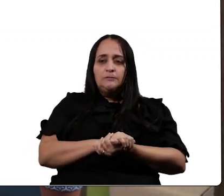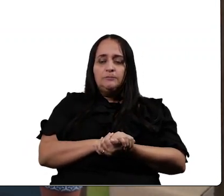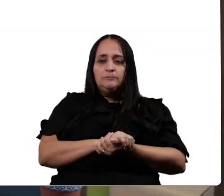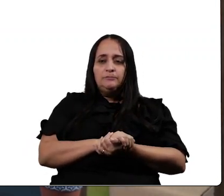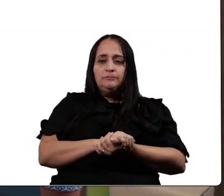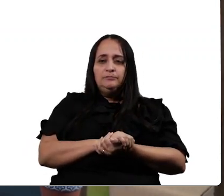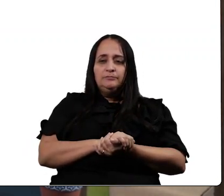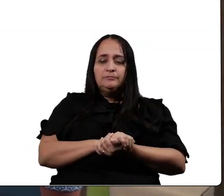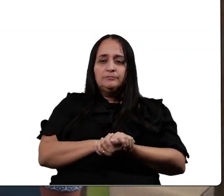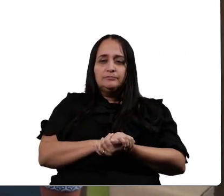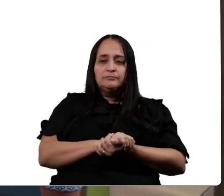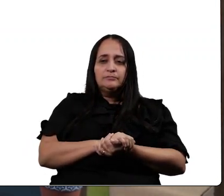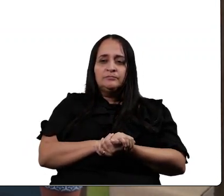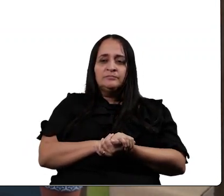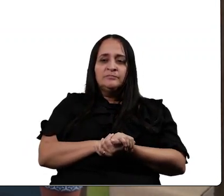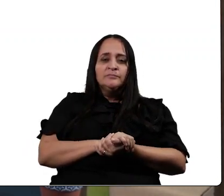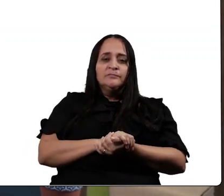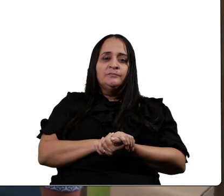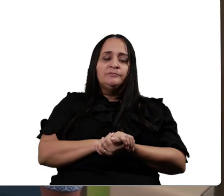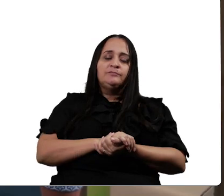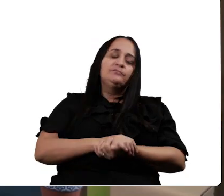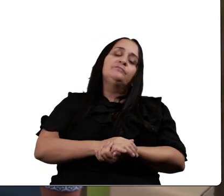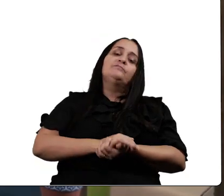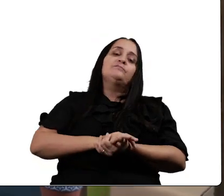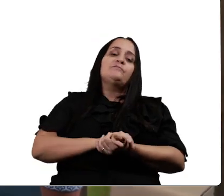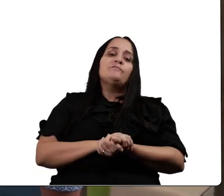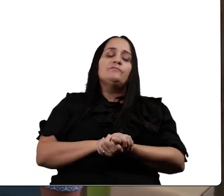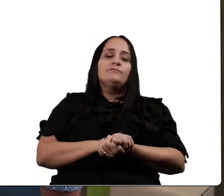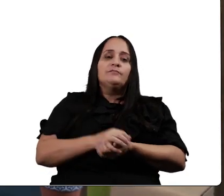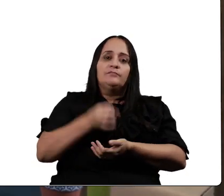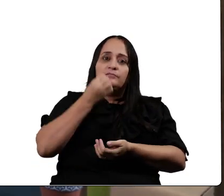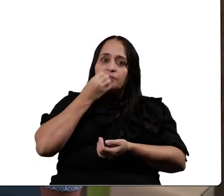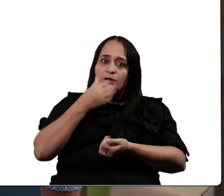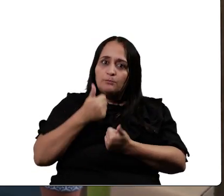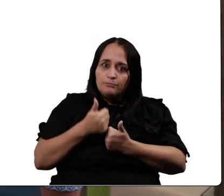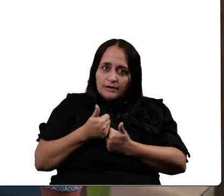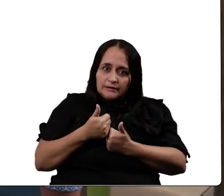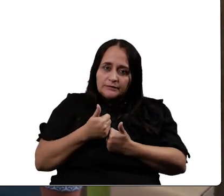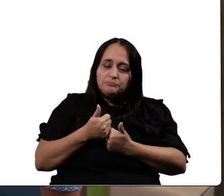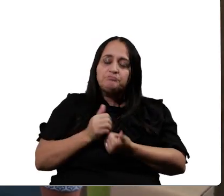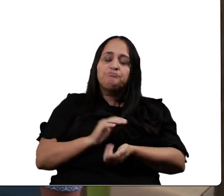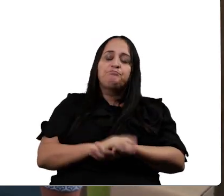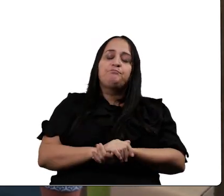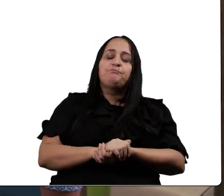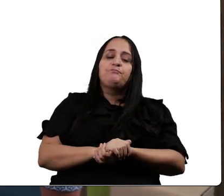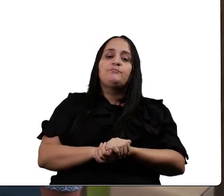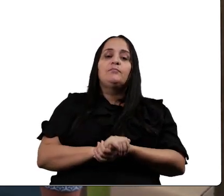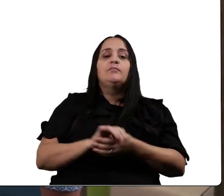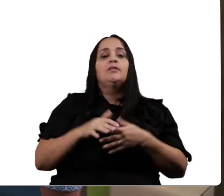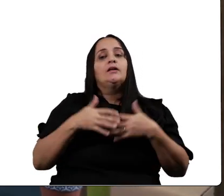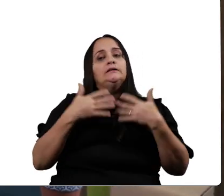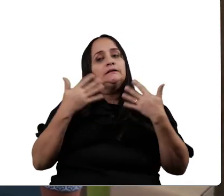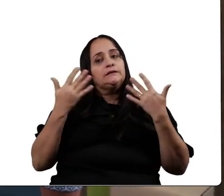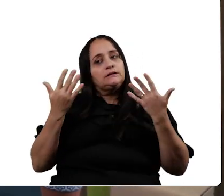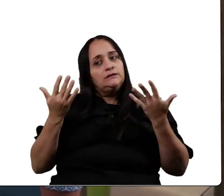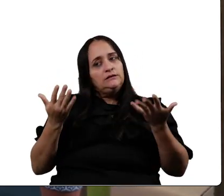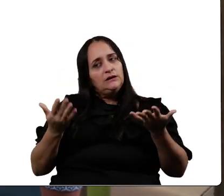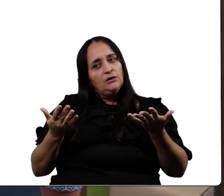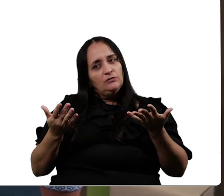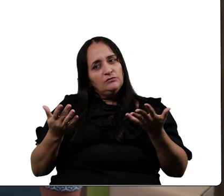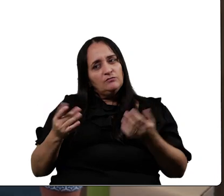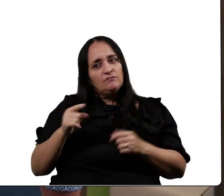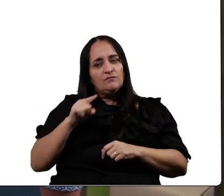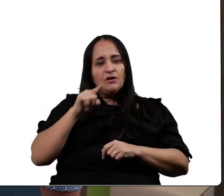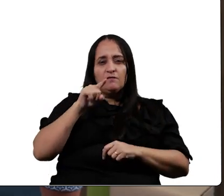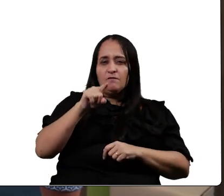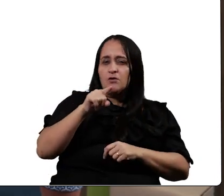caso desse texto aqui que a gente acabou de ler, tá bom? Então agora você foi aprovado,